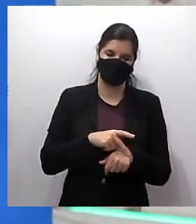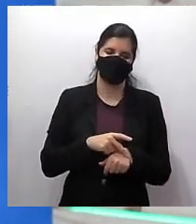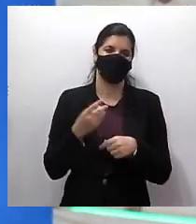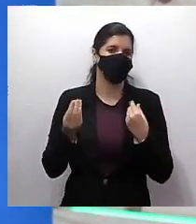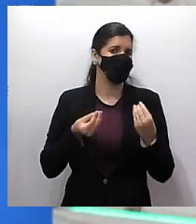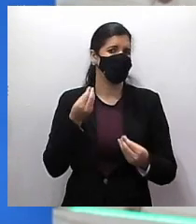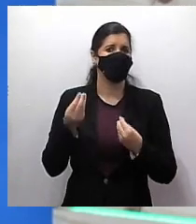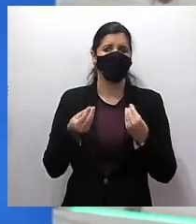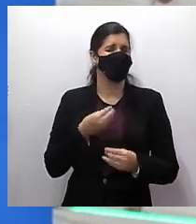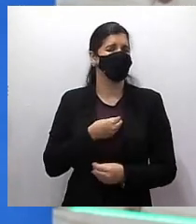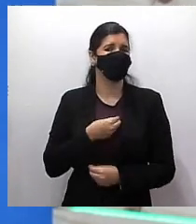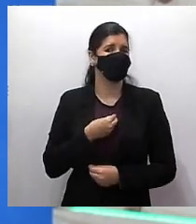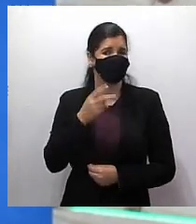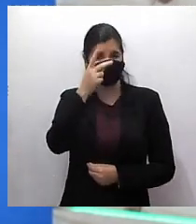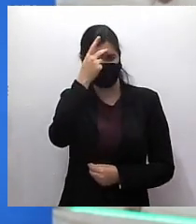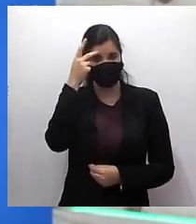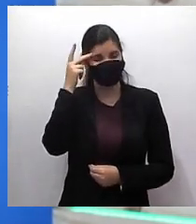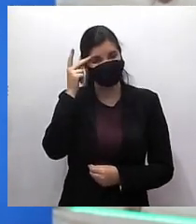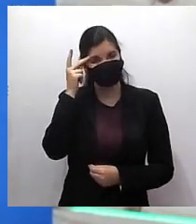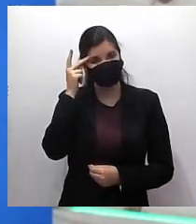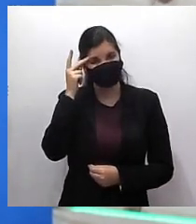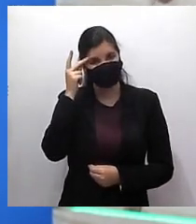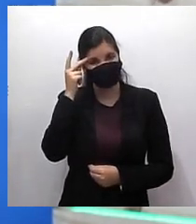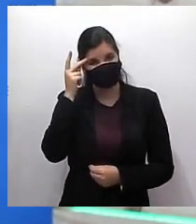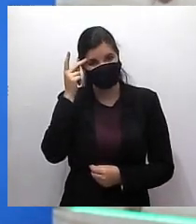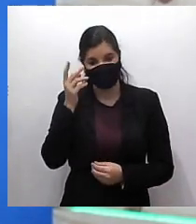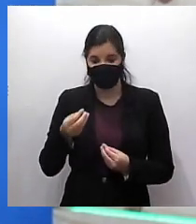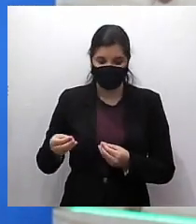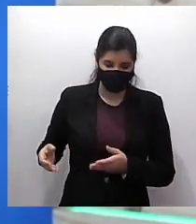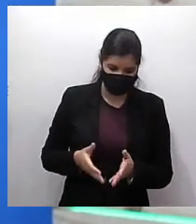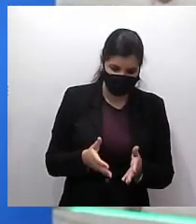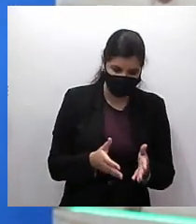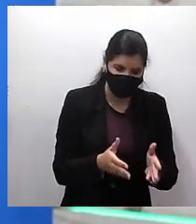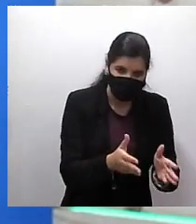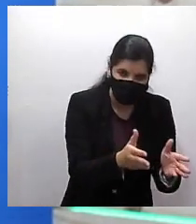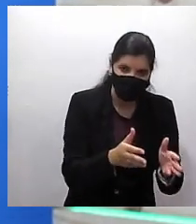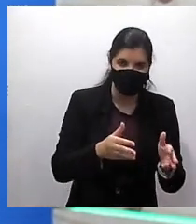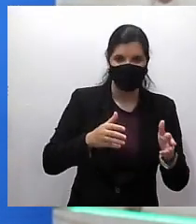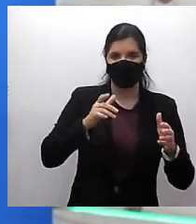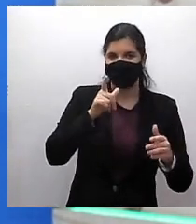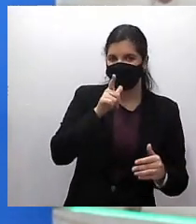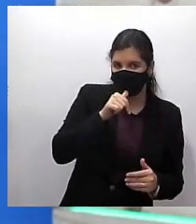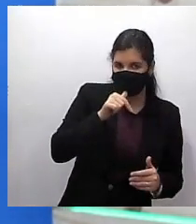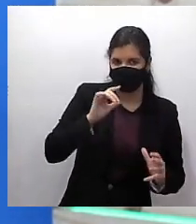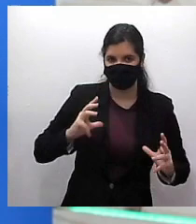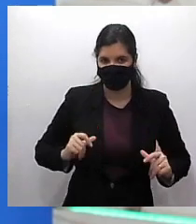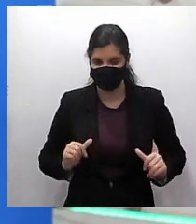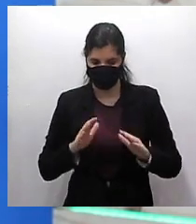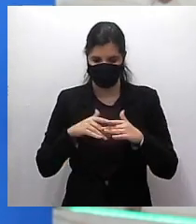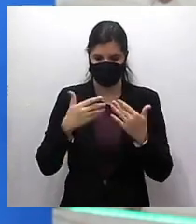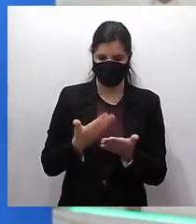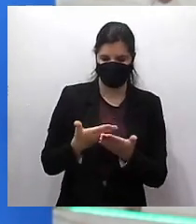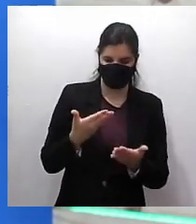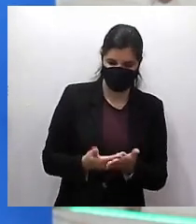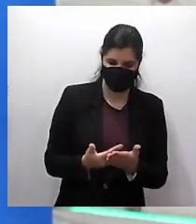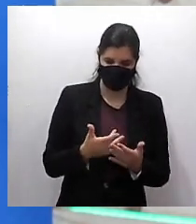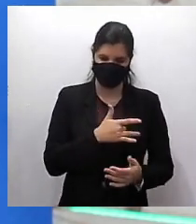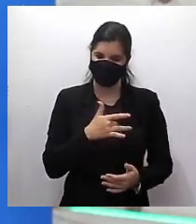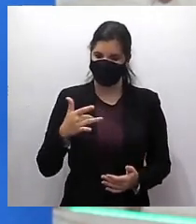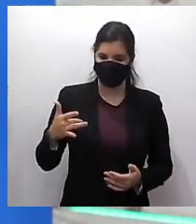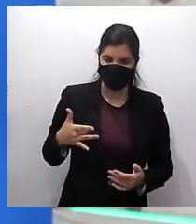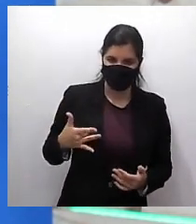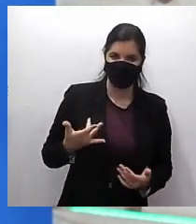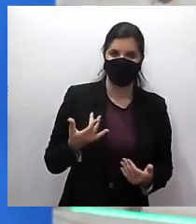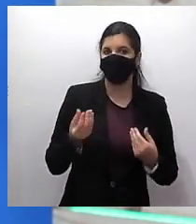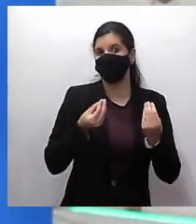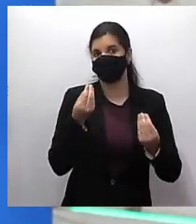que vivem as pessoas naquele país? Como é que está o saneamento básico? Como é que está a educação? Como é que está a saúde